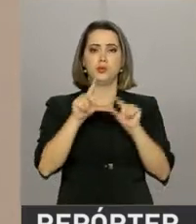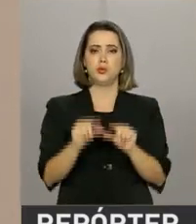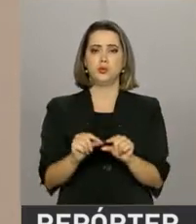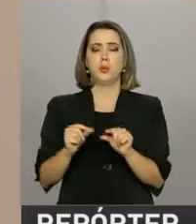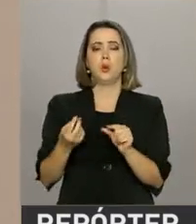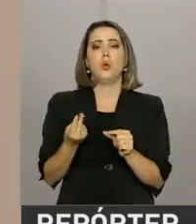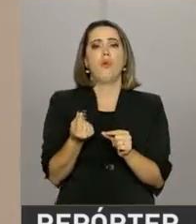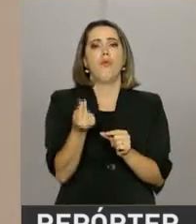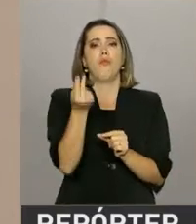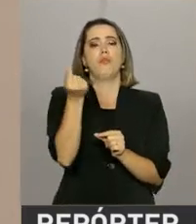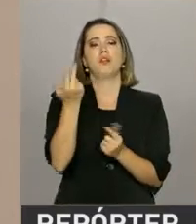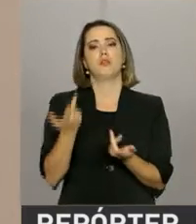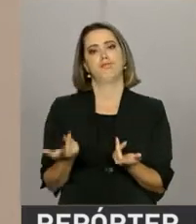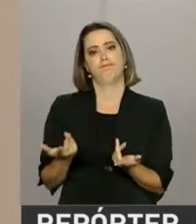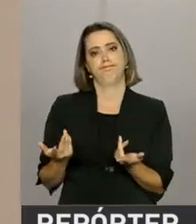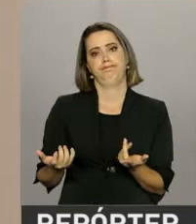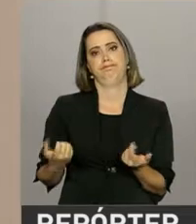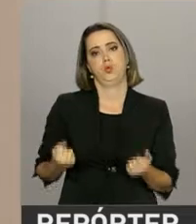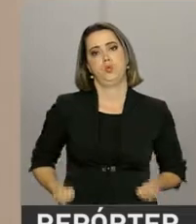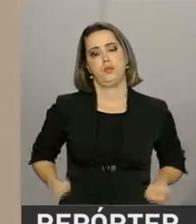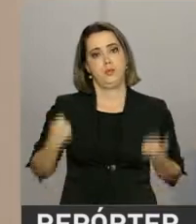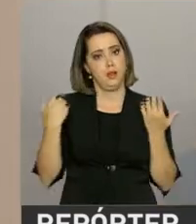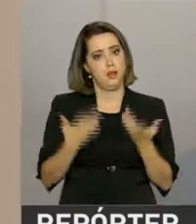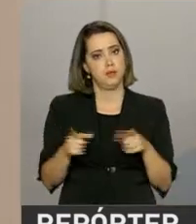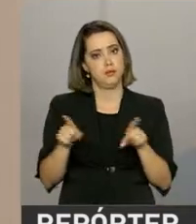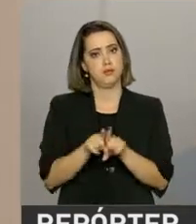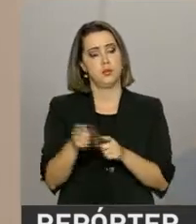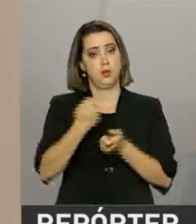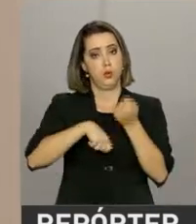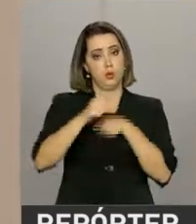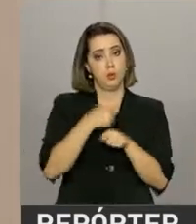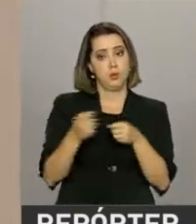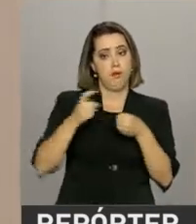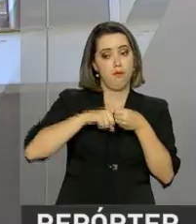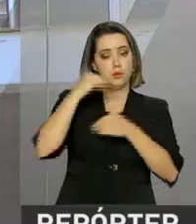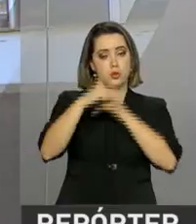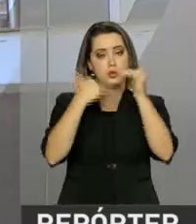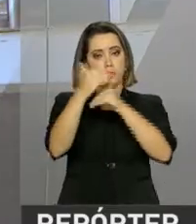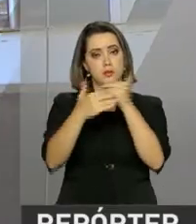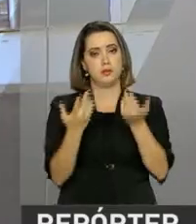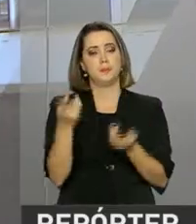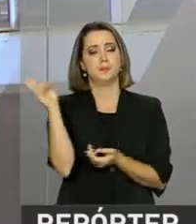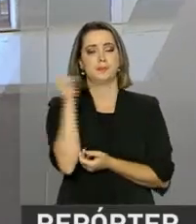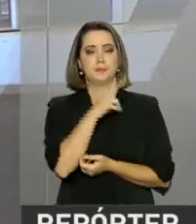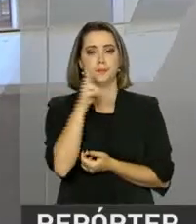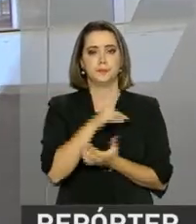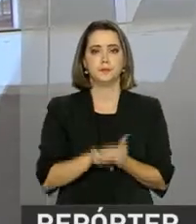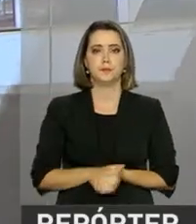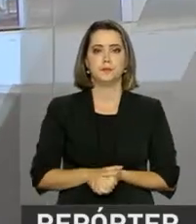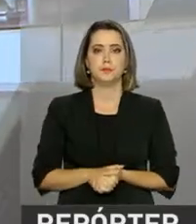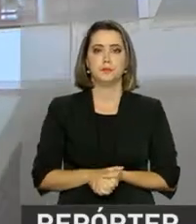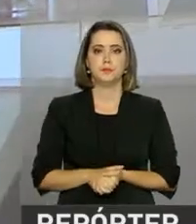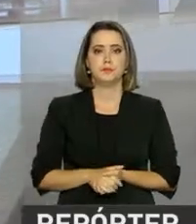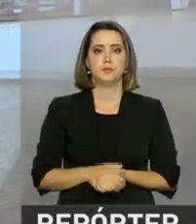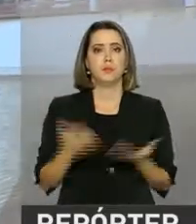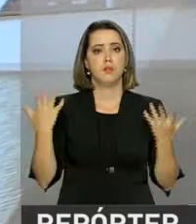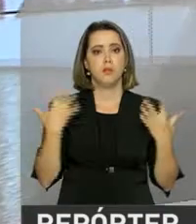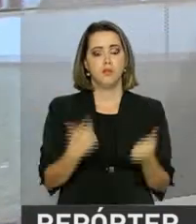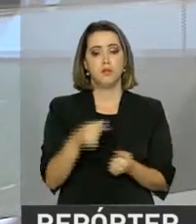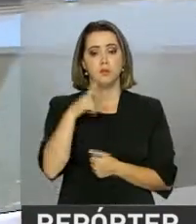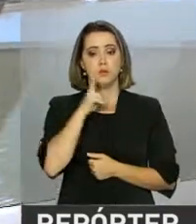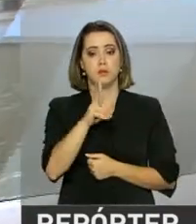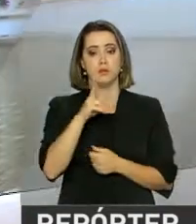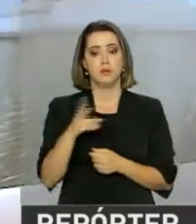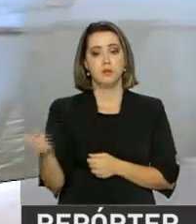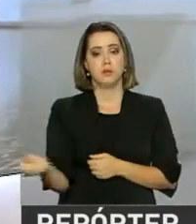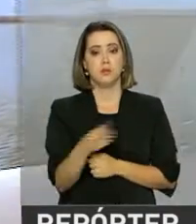financeiros de que a economia brasileira volte a crescer rapidamente a gente volta a falar